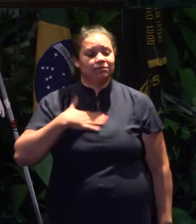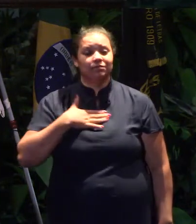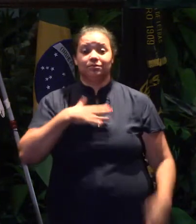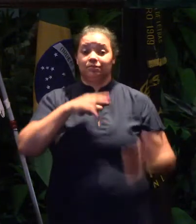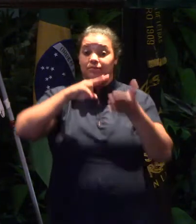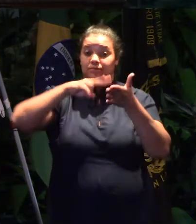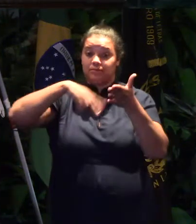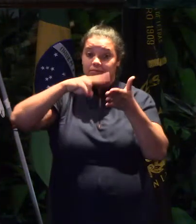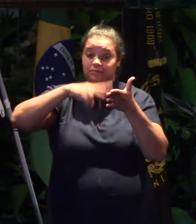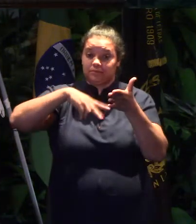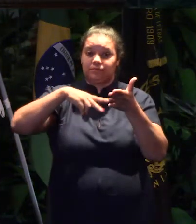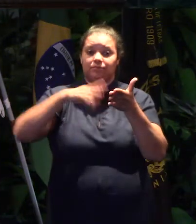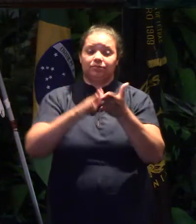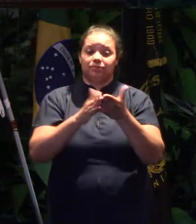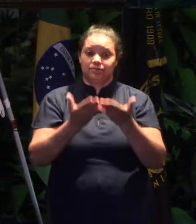hábito, desse prazer da leitura.